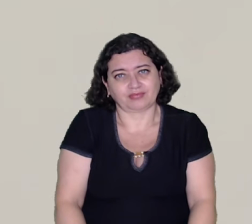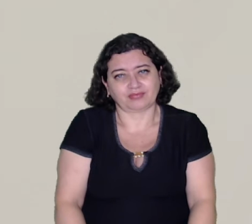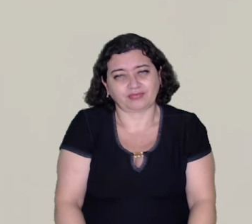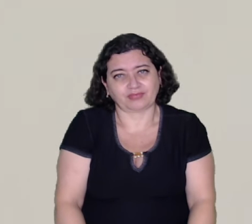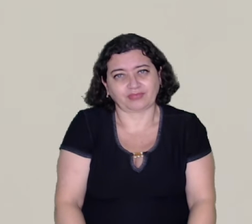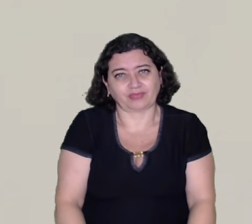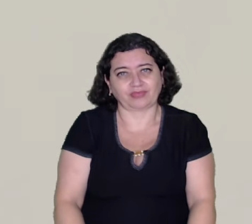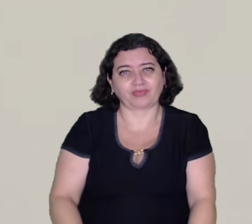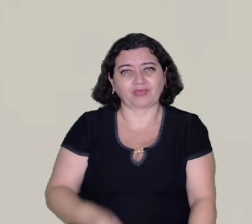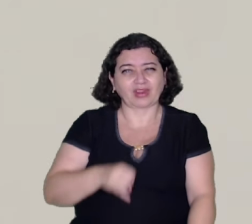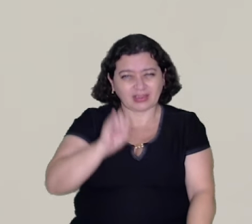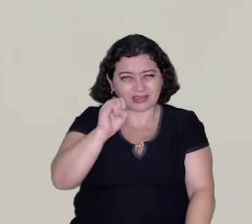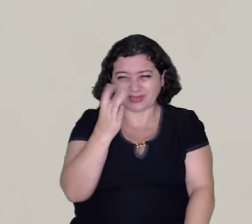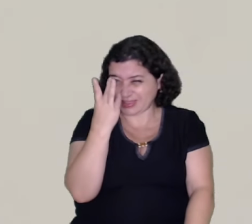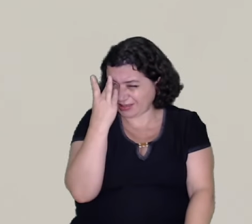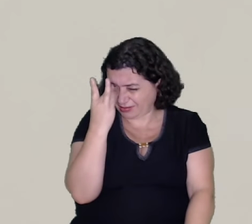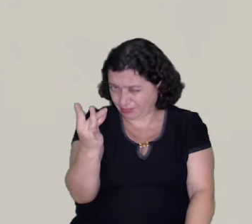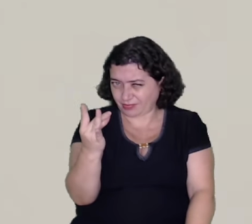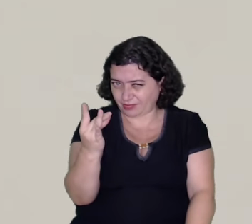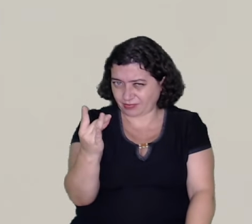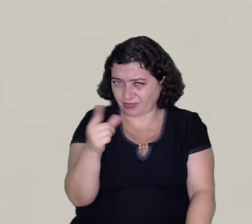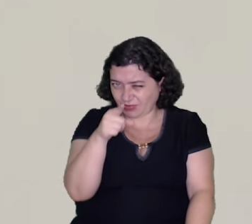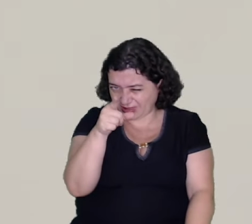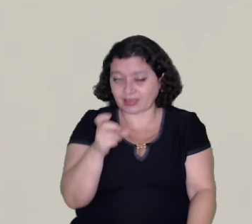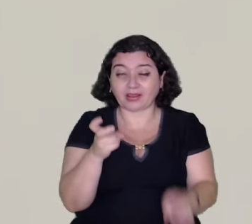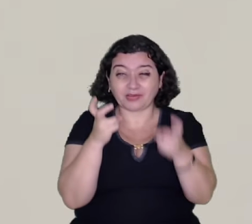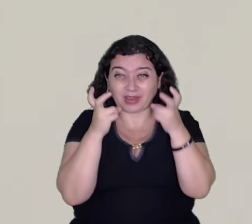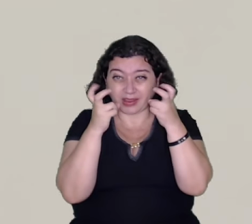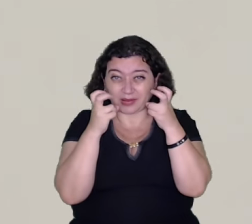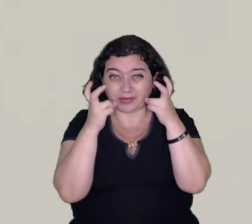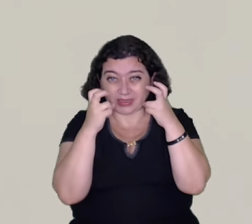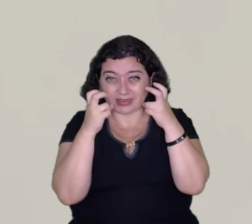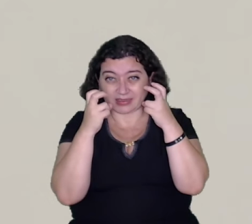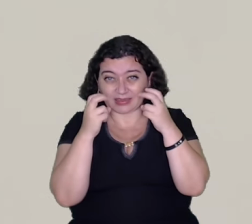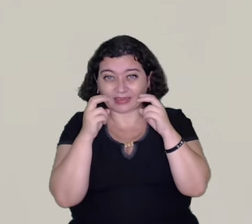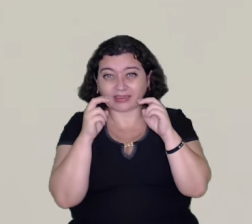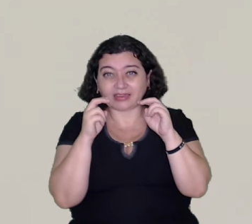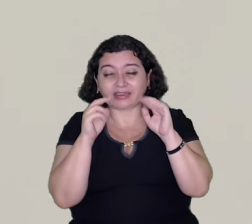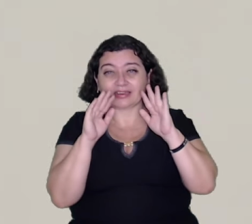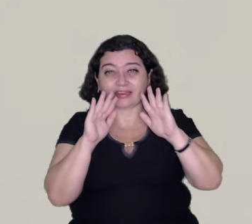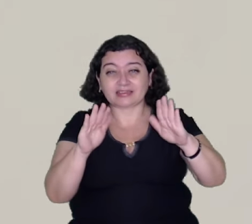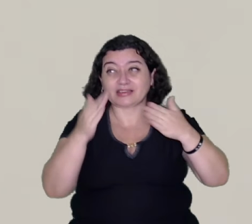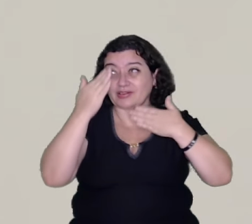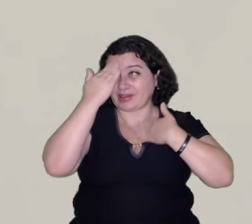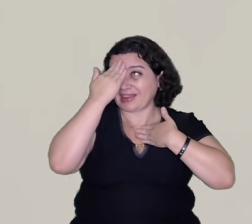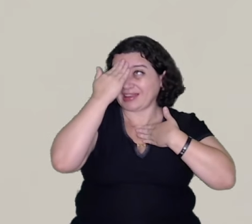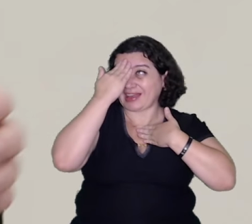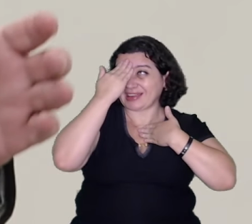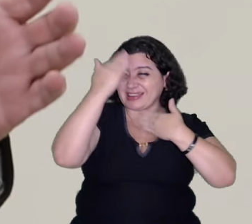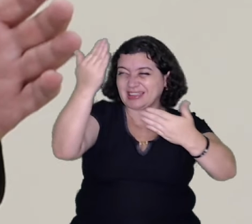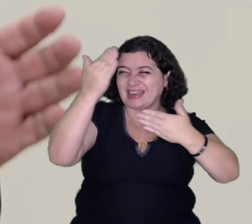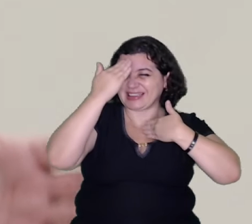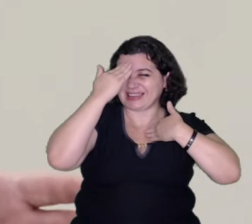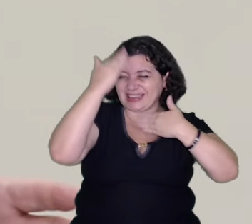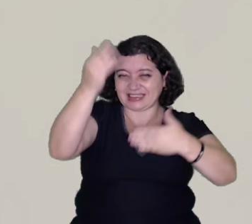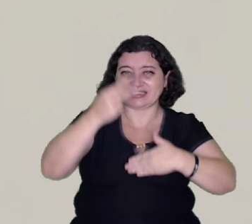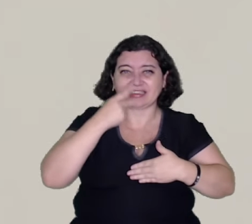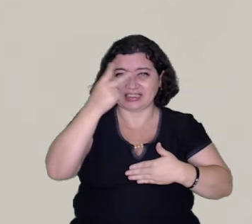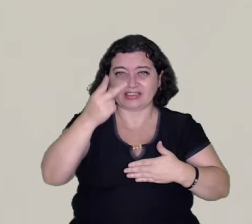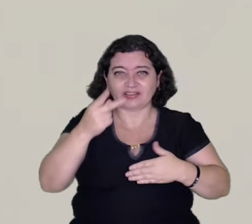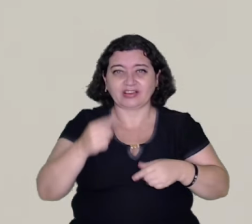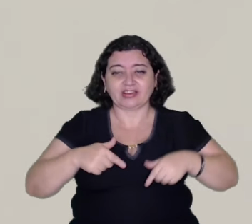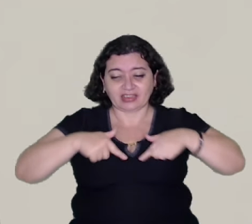Se você ficar atento, você vai perceber que eles falam muito em agradecer. Eles falam muito em ações